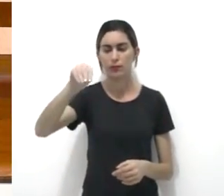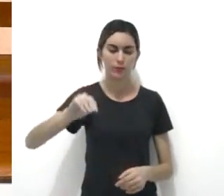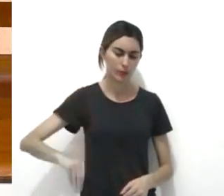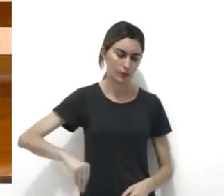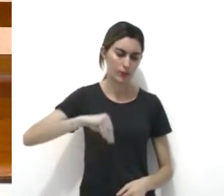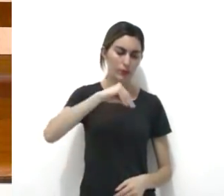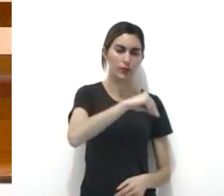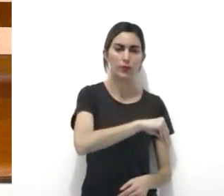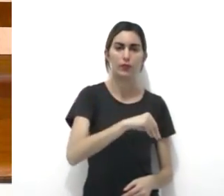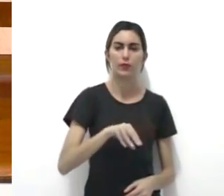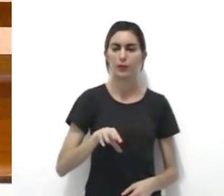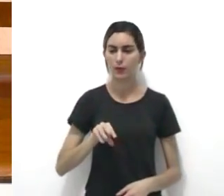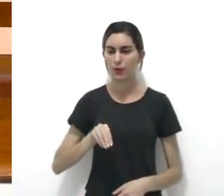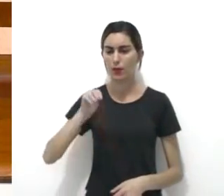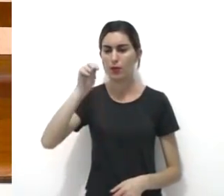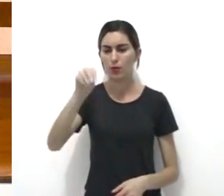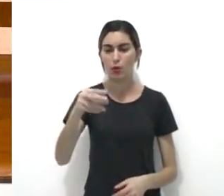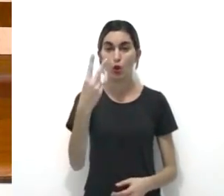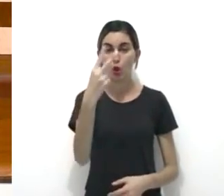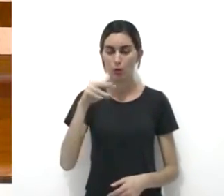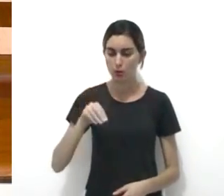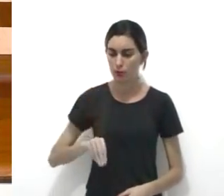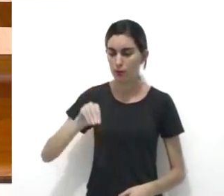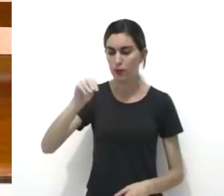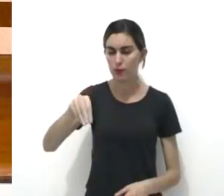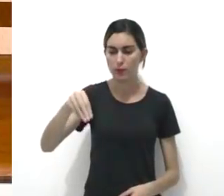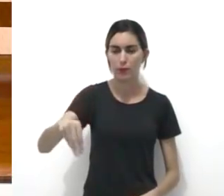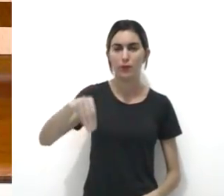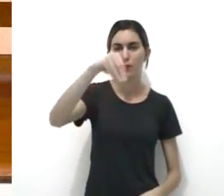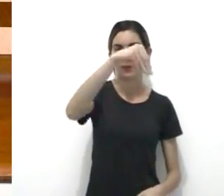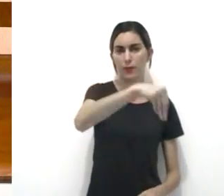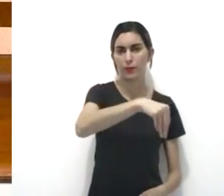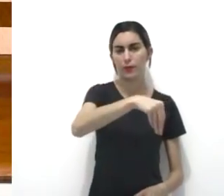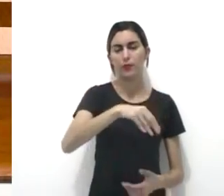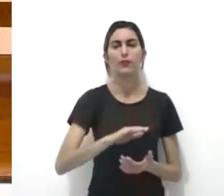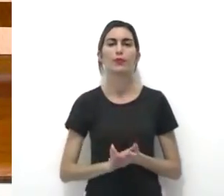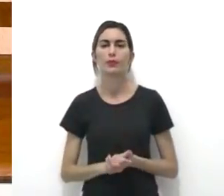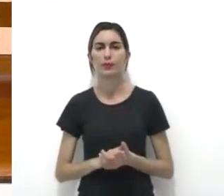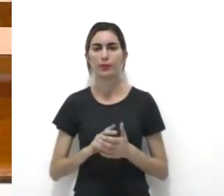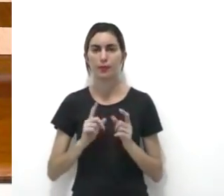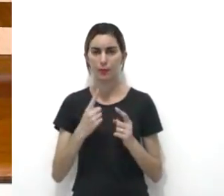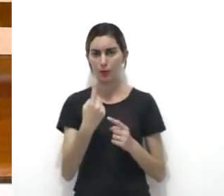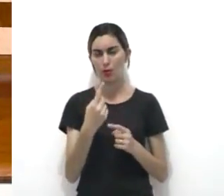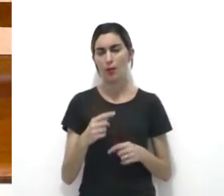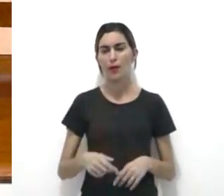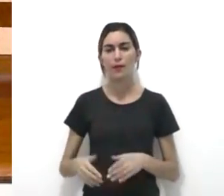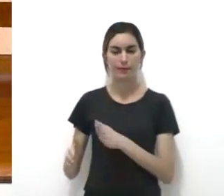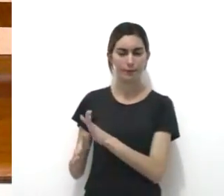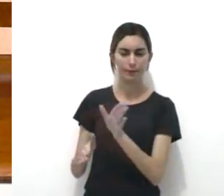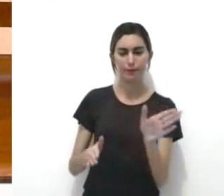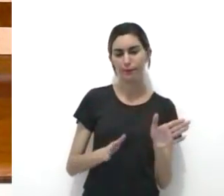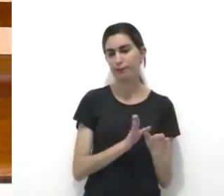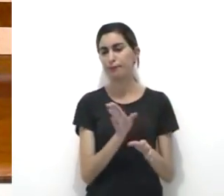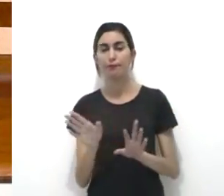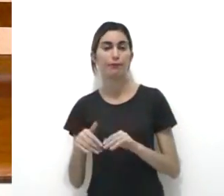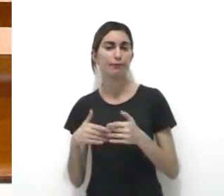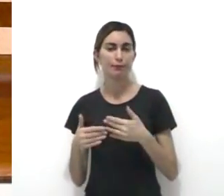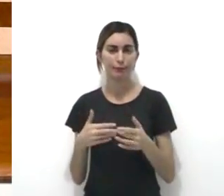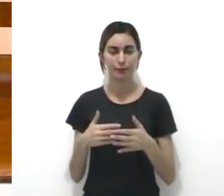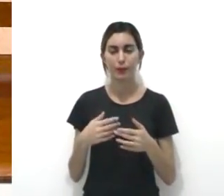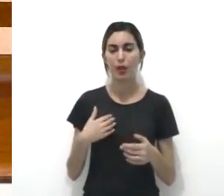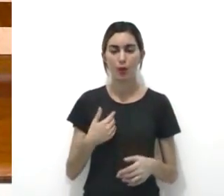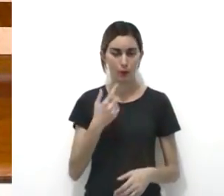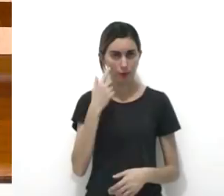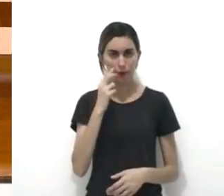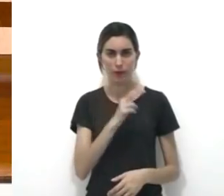seja, 2 quadrados para frente ou para o lado, ou seja, em linha reta, e um para a lateral direita ou esquerda. Então